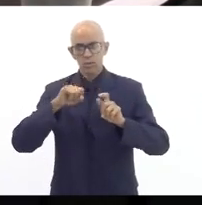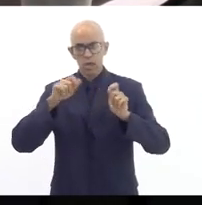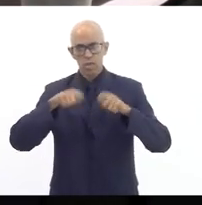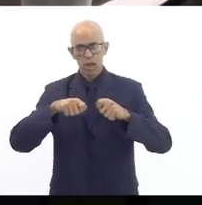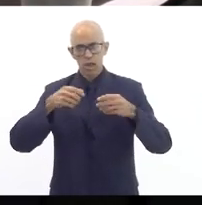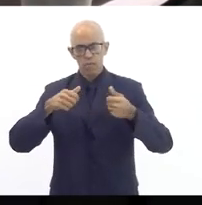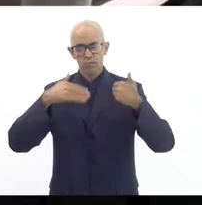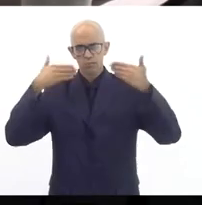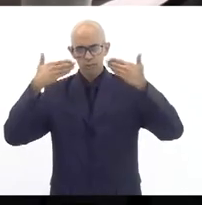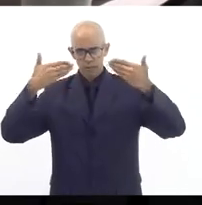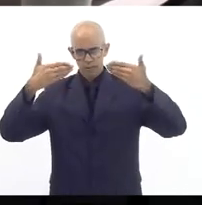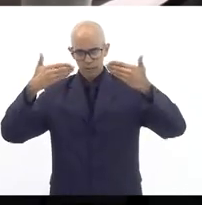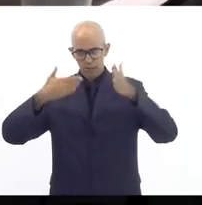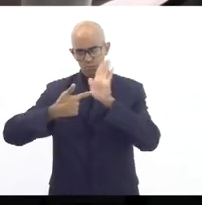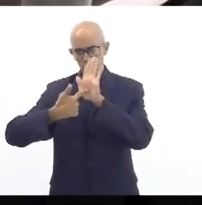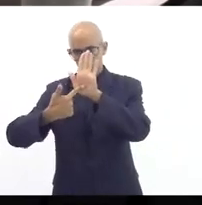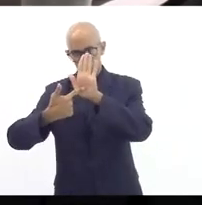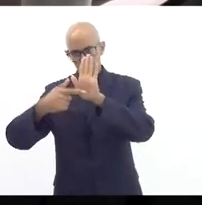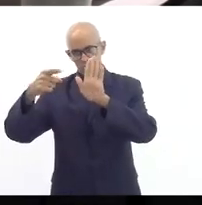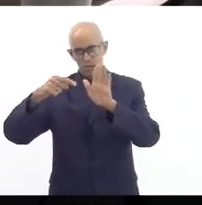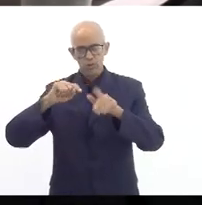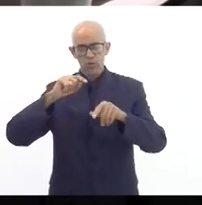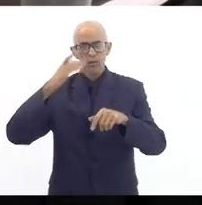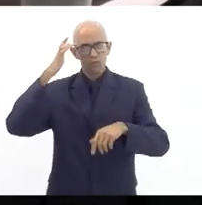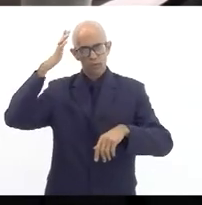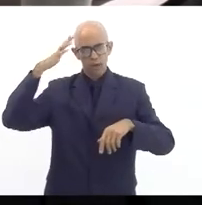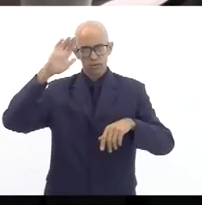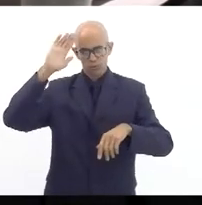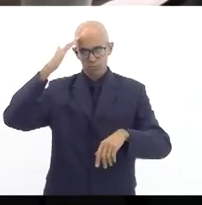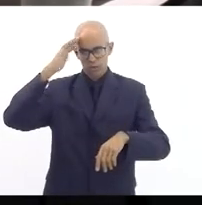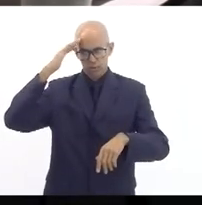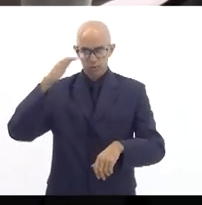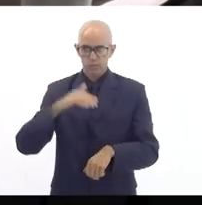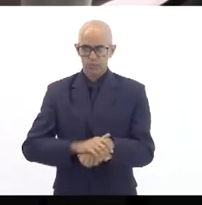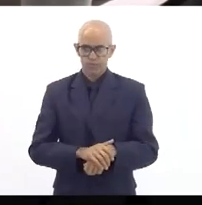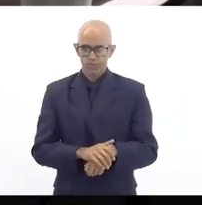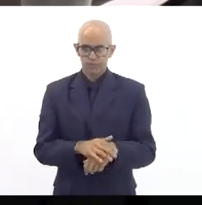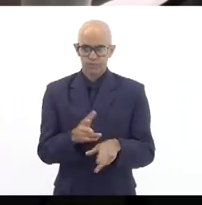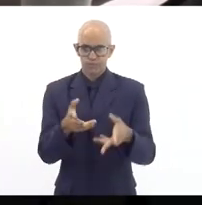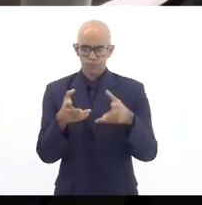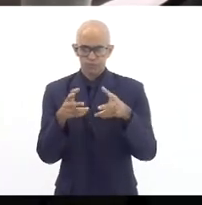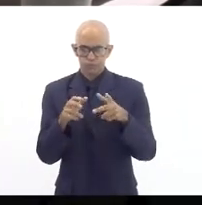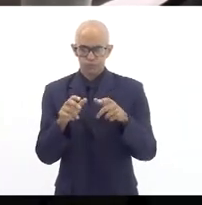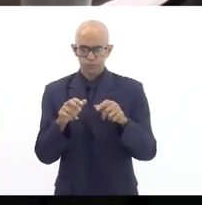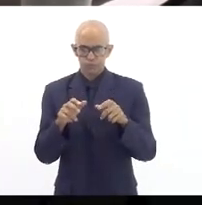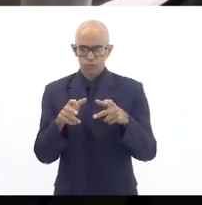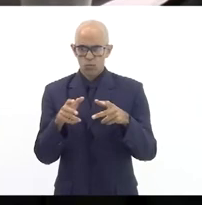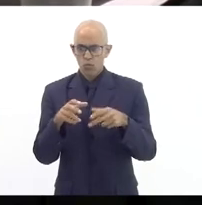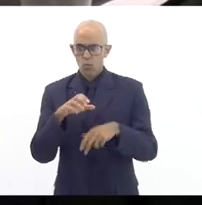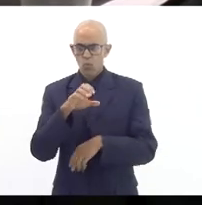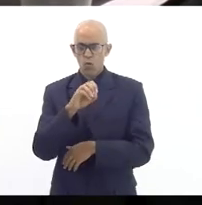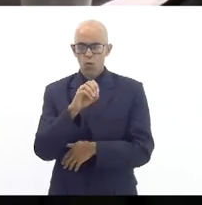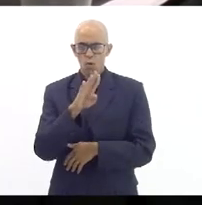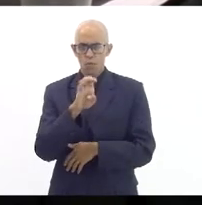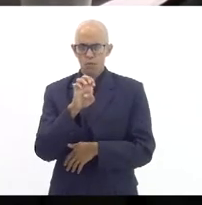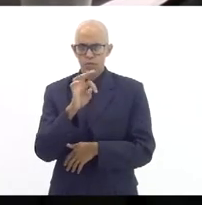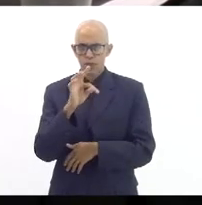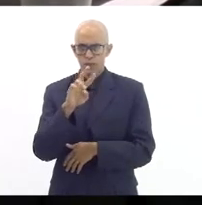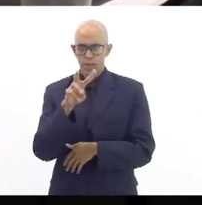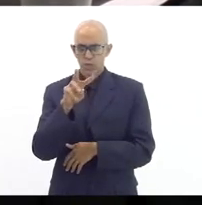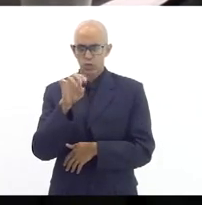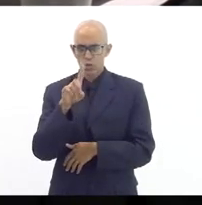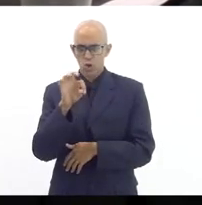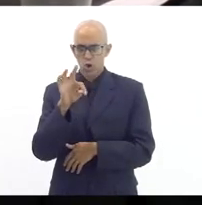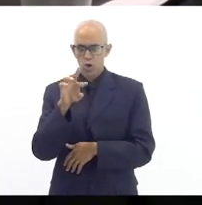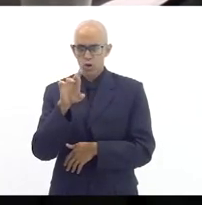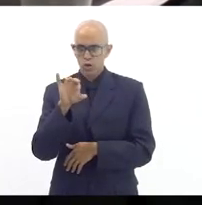que ajuda um pouco a demonstrar o que a gente está falando. Assim, né? O Observatório ele é uma instituição que constrói